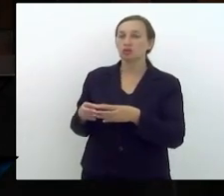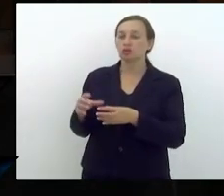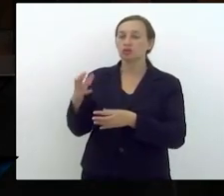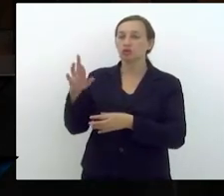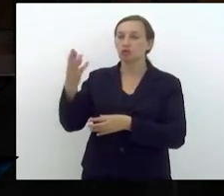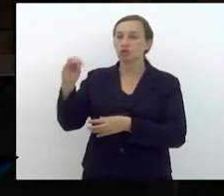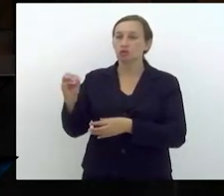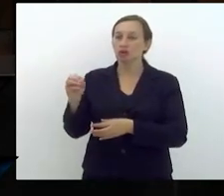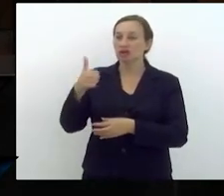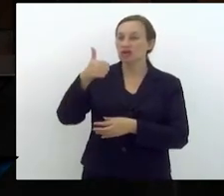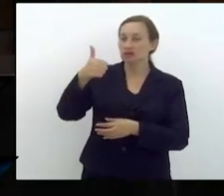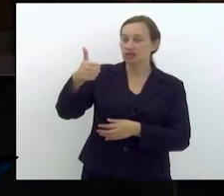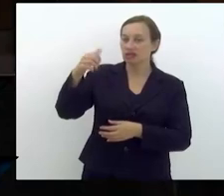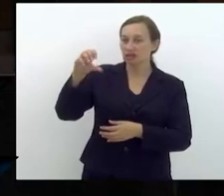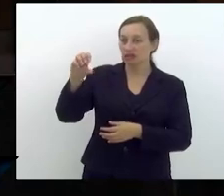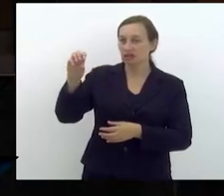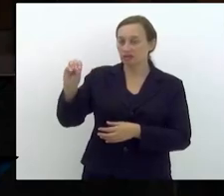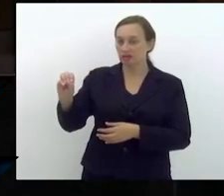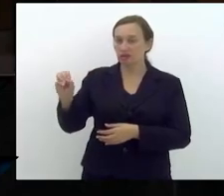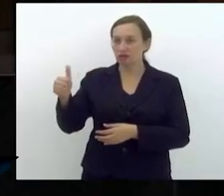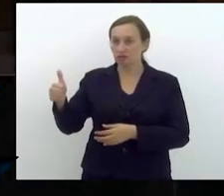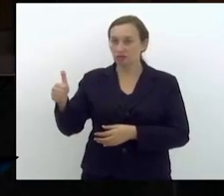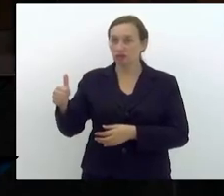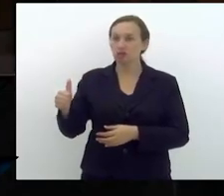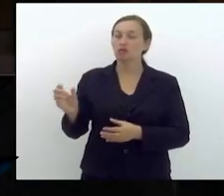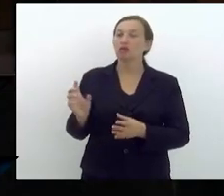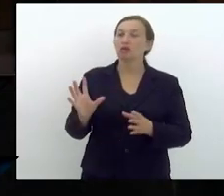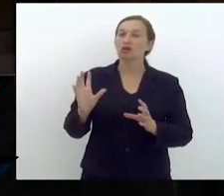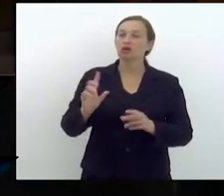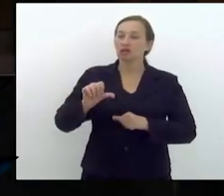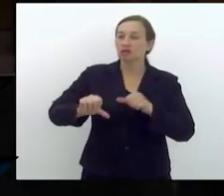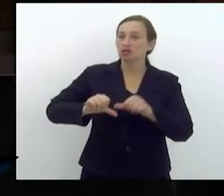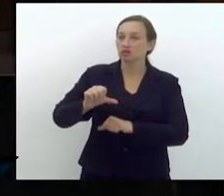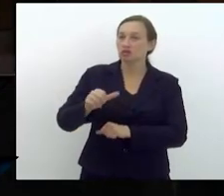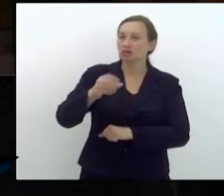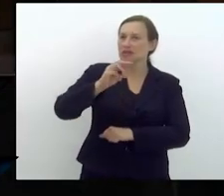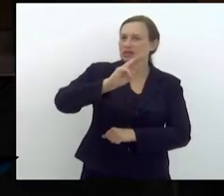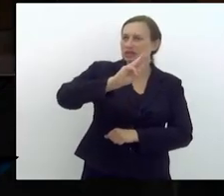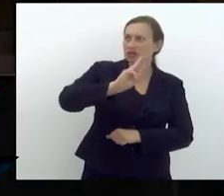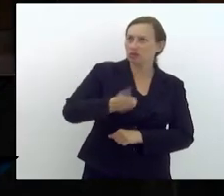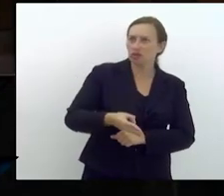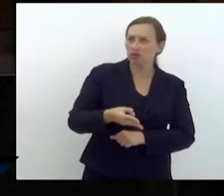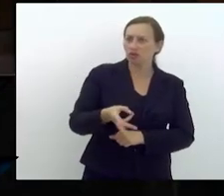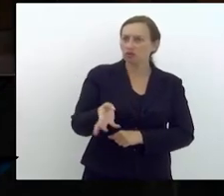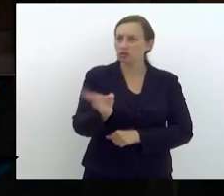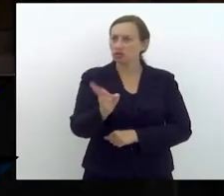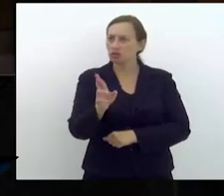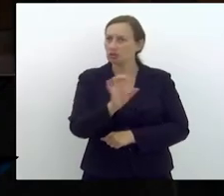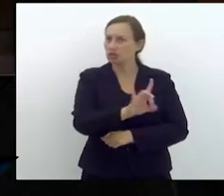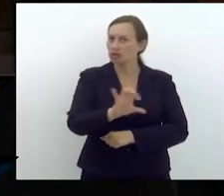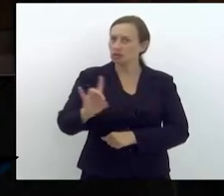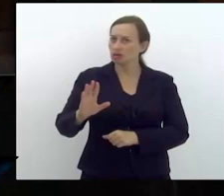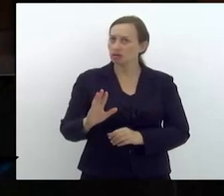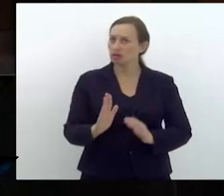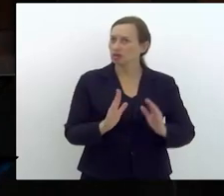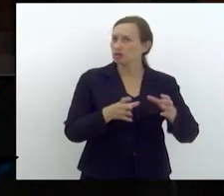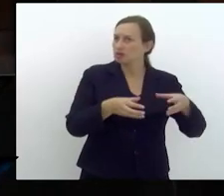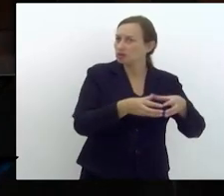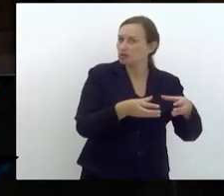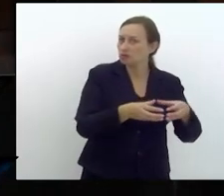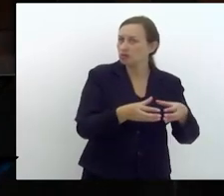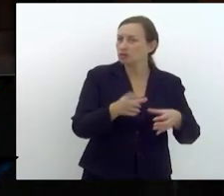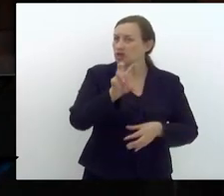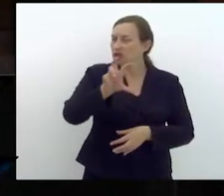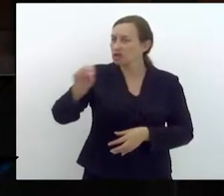de 115 mil fia transformando isso em valor real 3 milhões de reais para cada escola do grupo especial e 500 mil